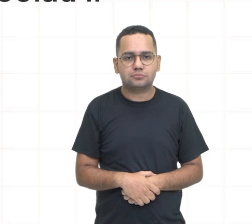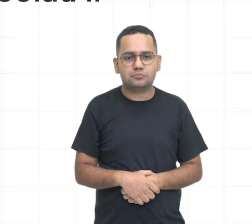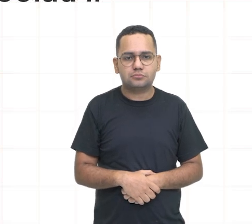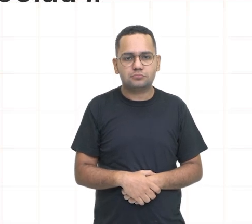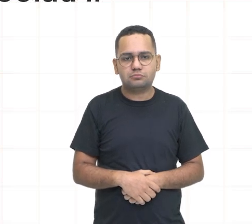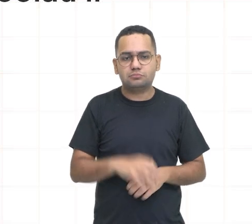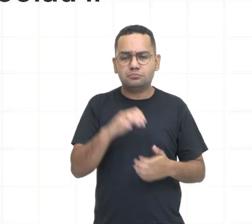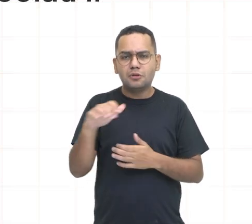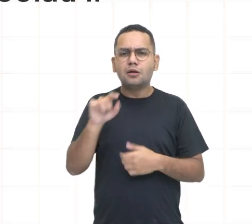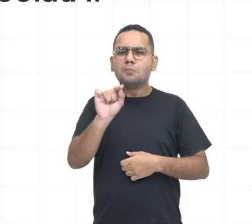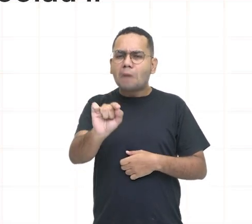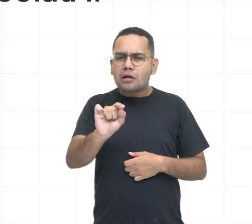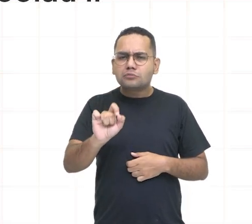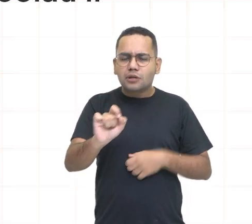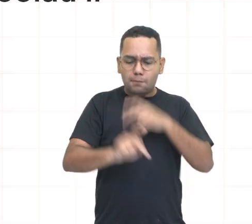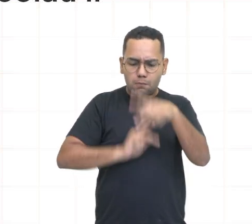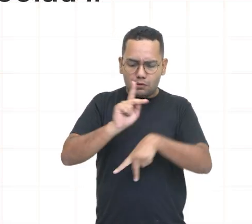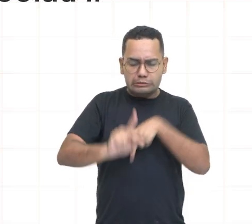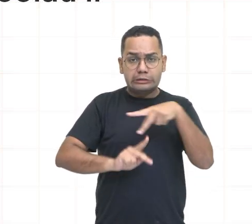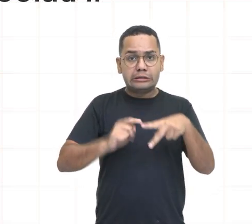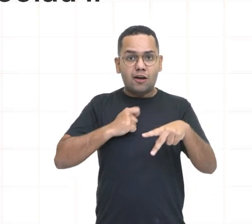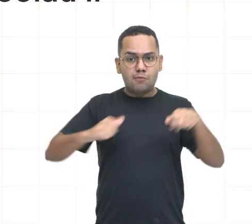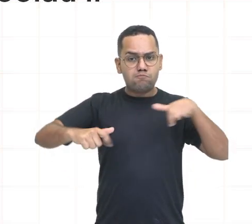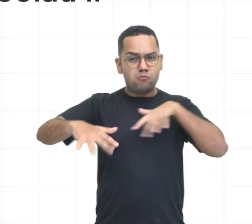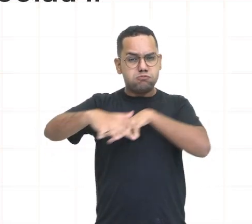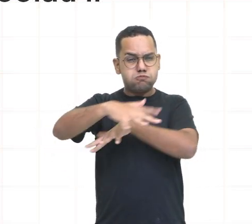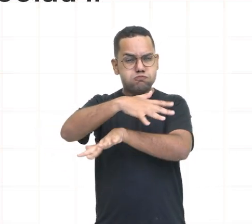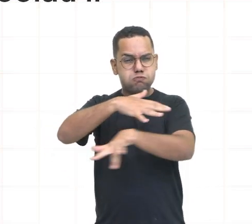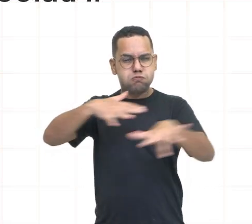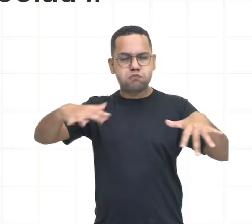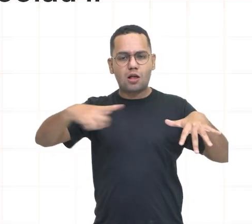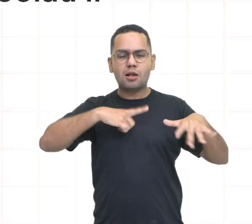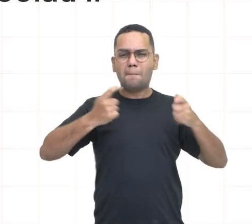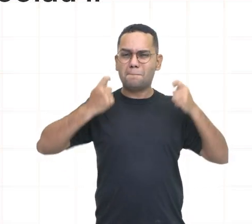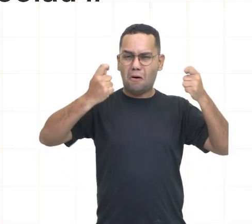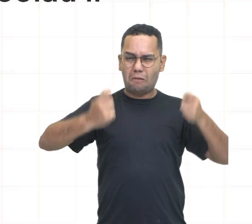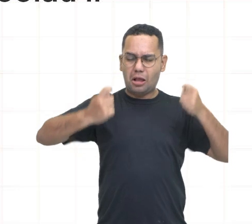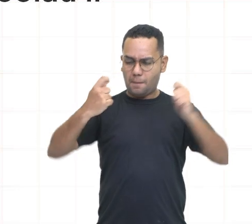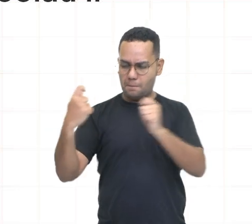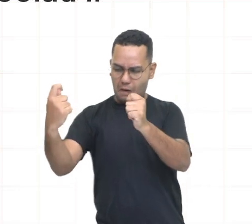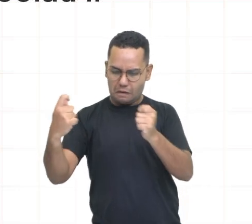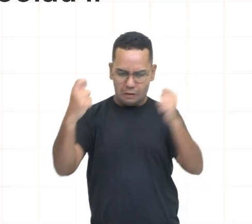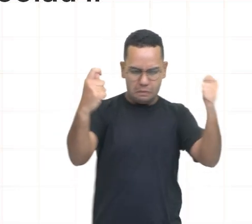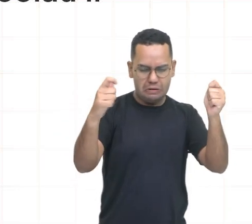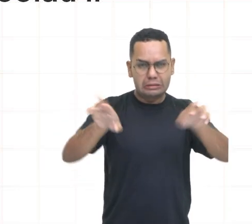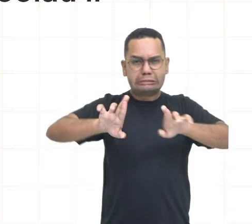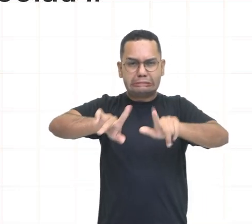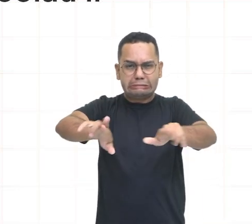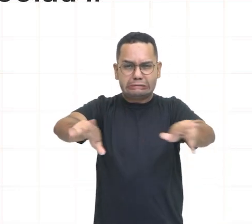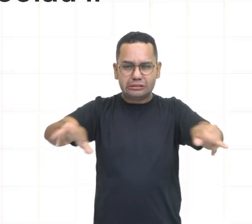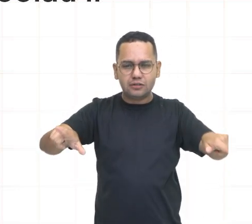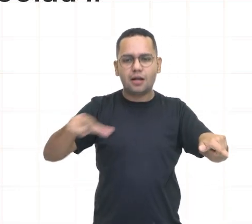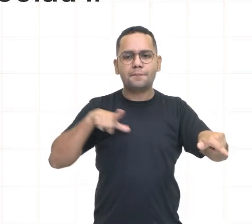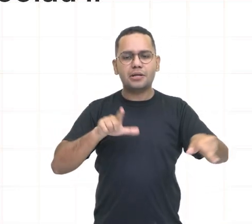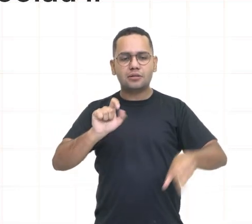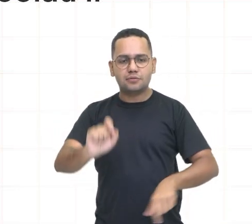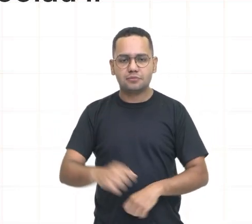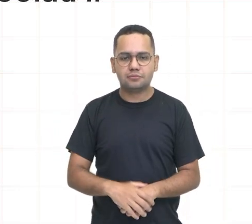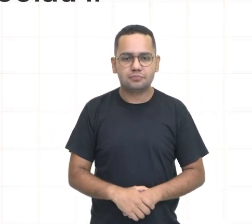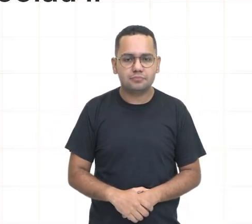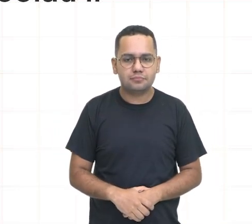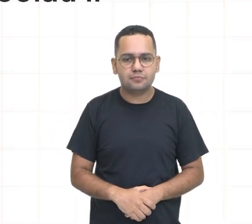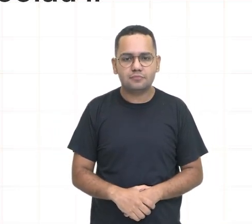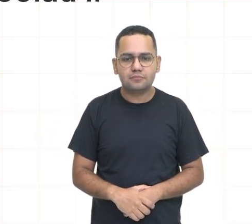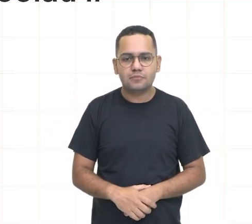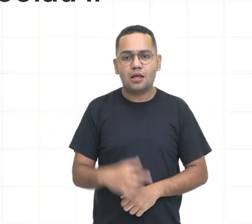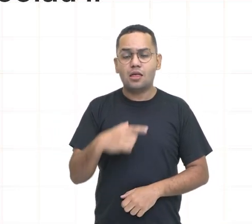A agitação popular russa levou a diversos protestos e levantes populares. Um desses levantes contou com a